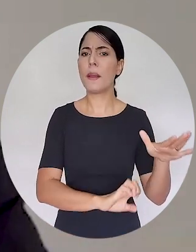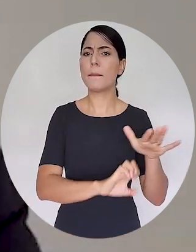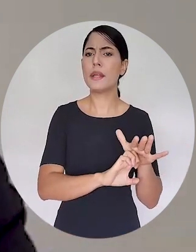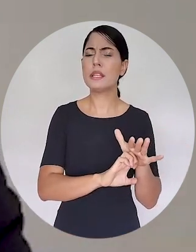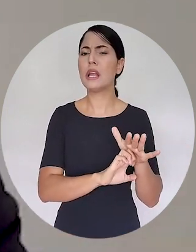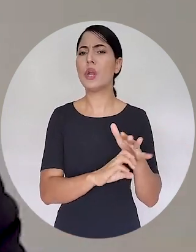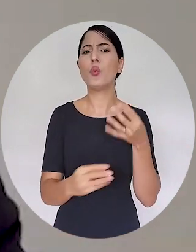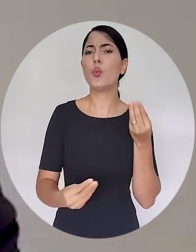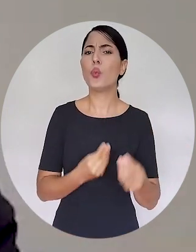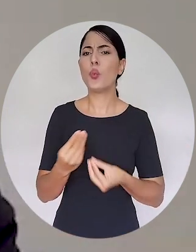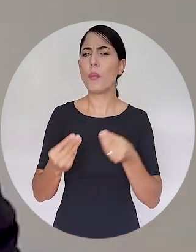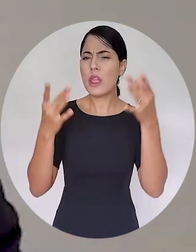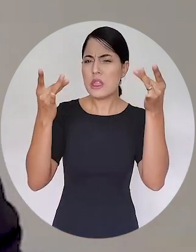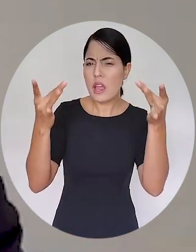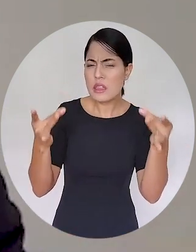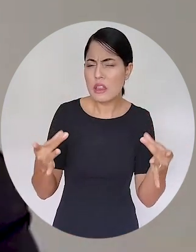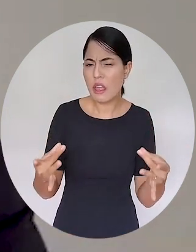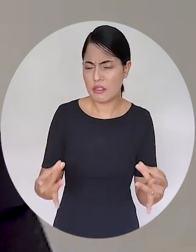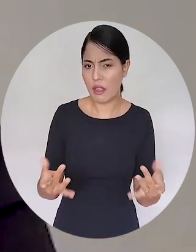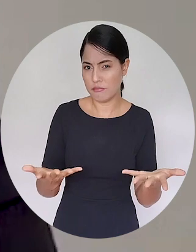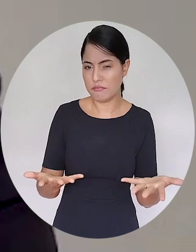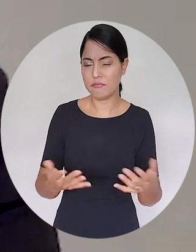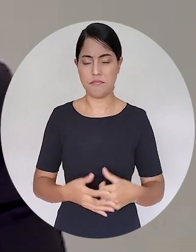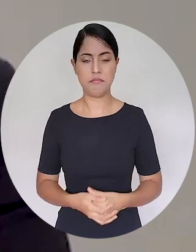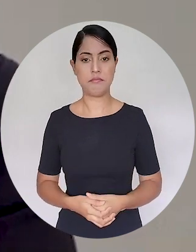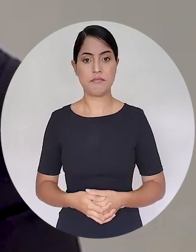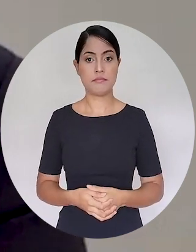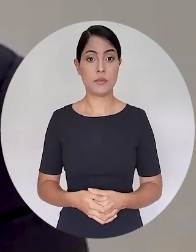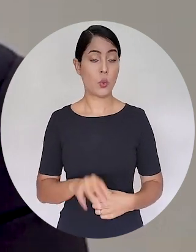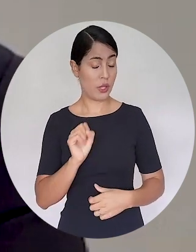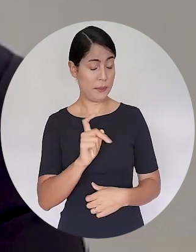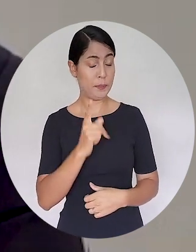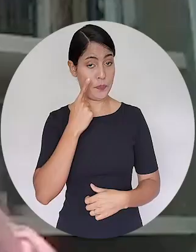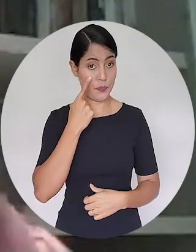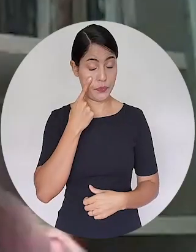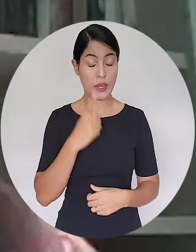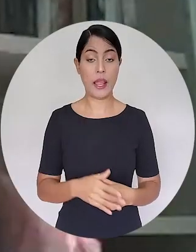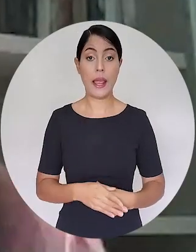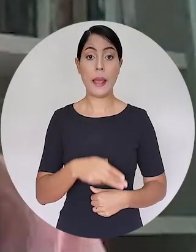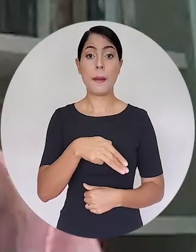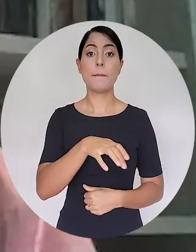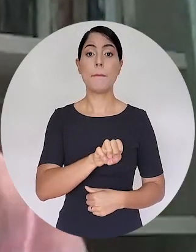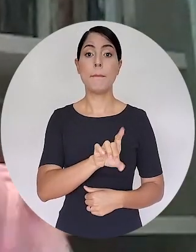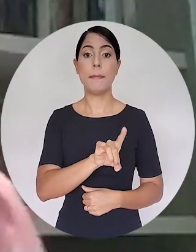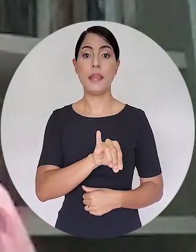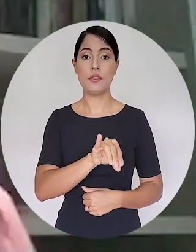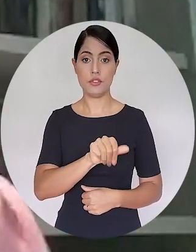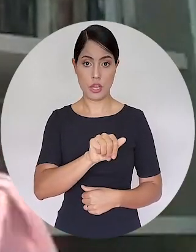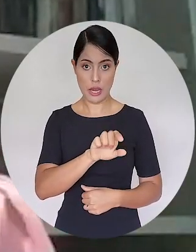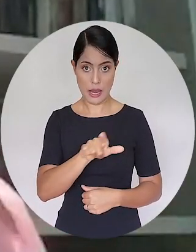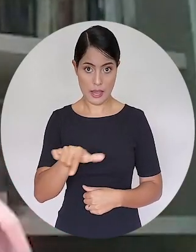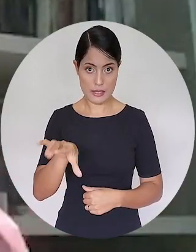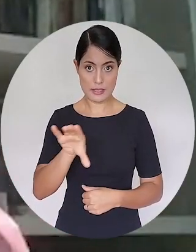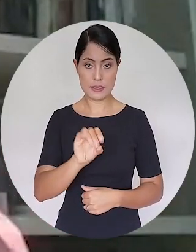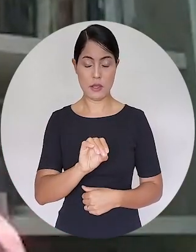empresariais? Vamos detalhar cada uma por aqui. Tá. Olha, a mediação,